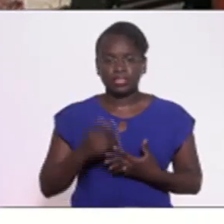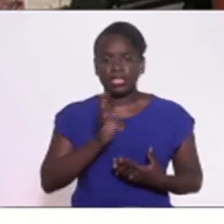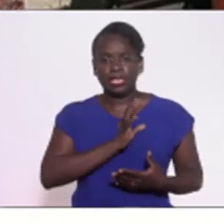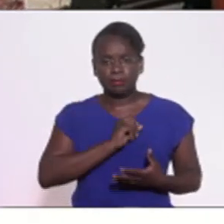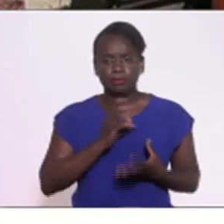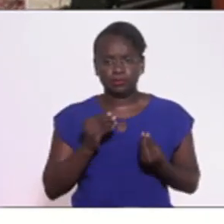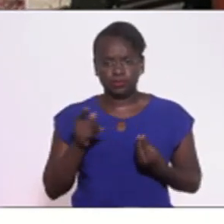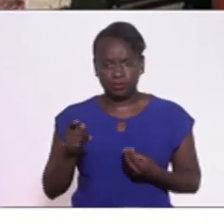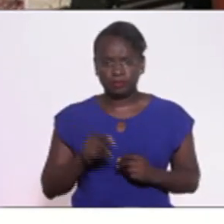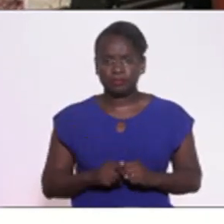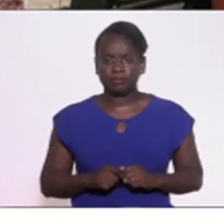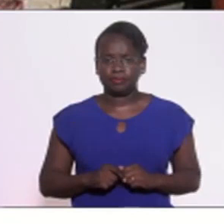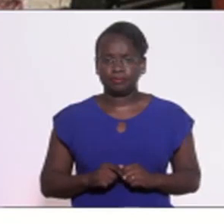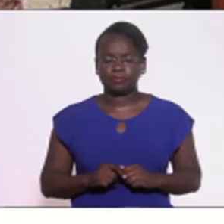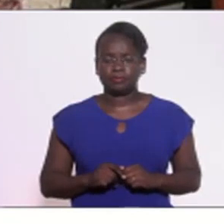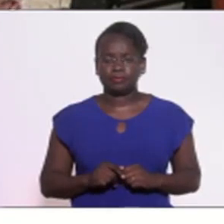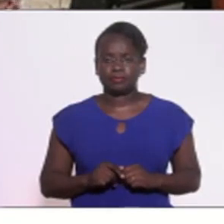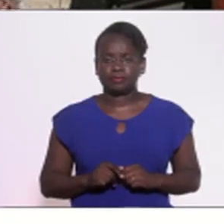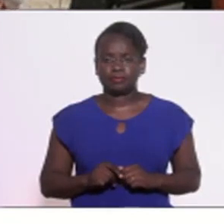amam muito.